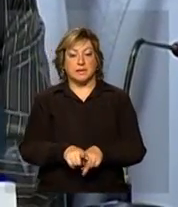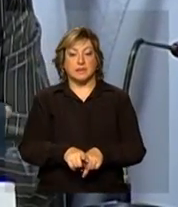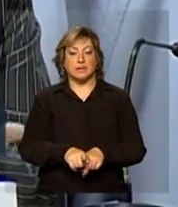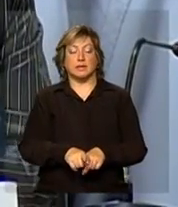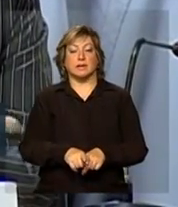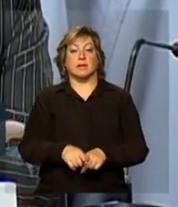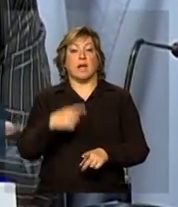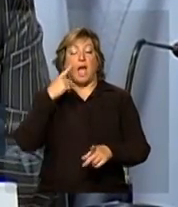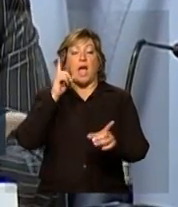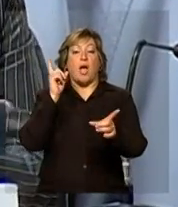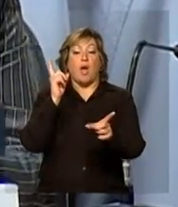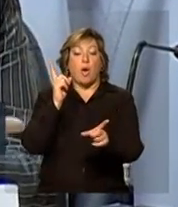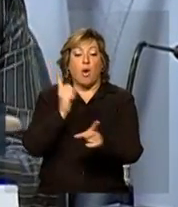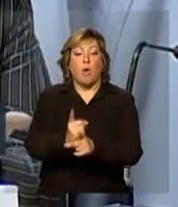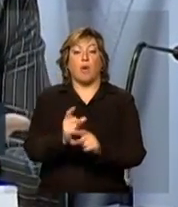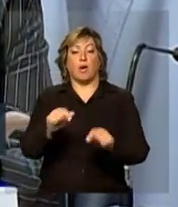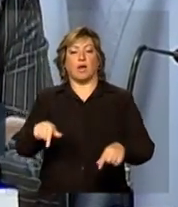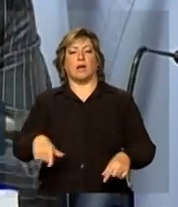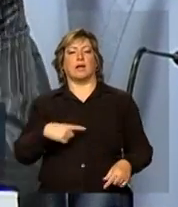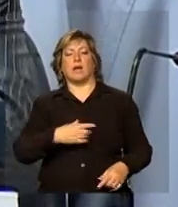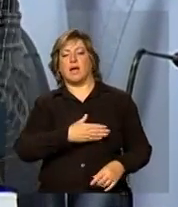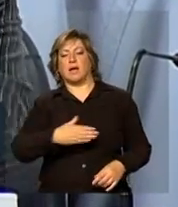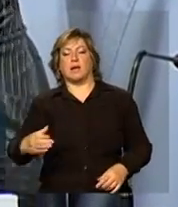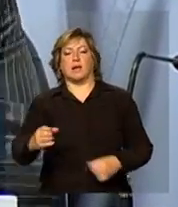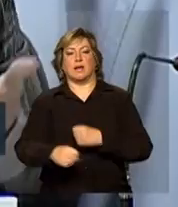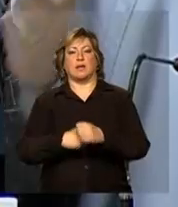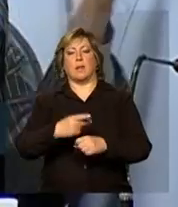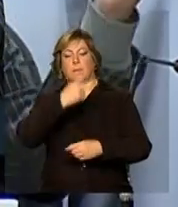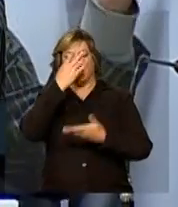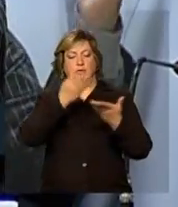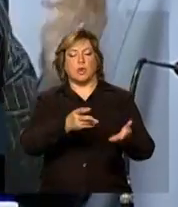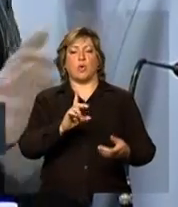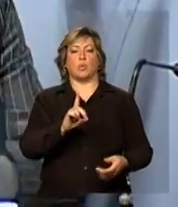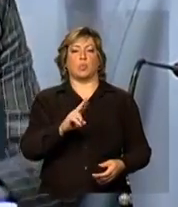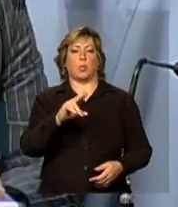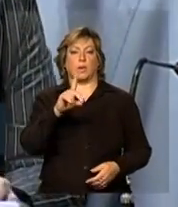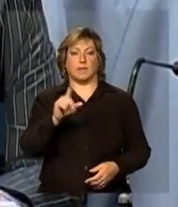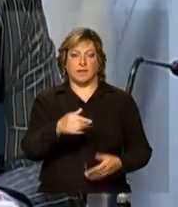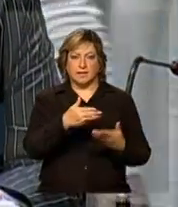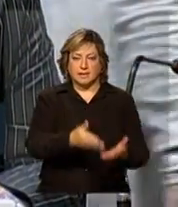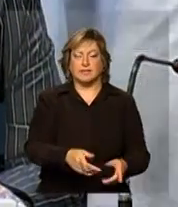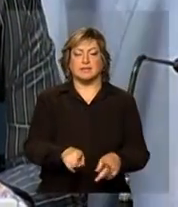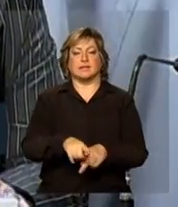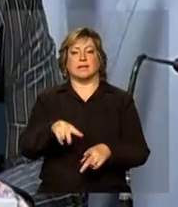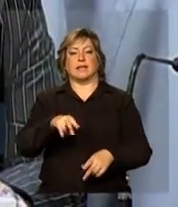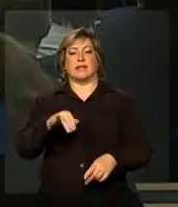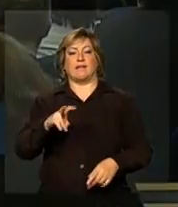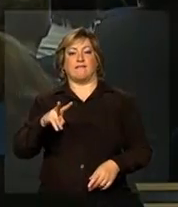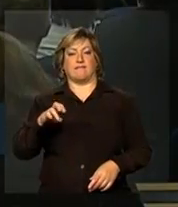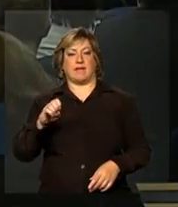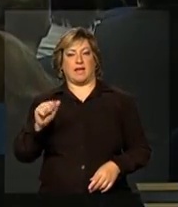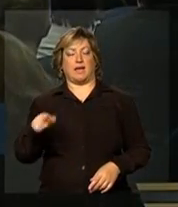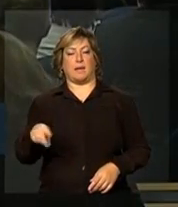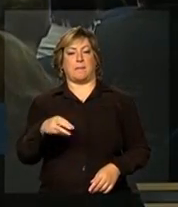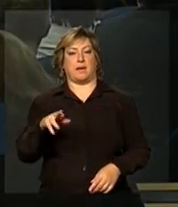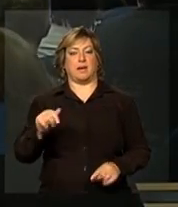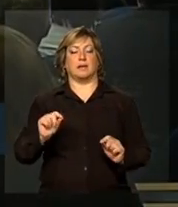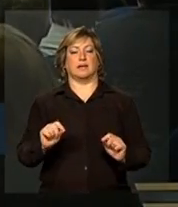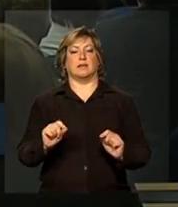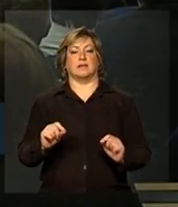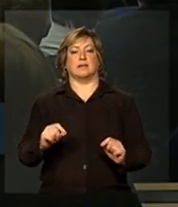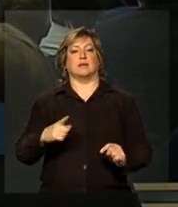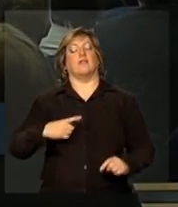encontrar, né, ao longo desse 1 ano e pouco que eu estou envolvido com isso, pessoas como Duda e como a Nívia Maria,